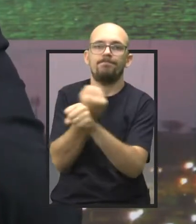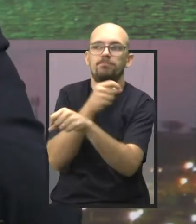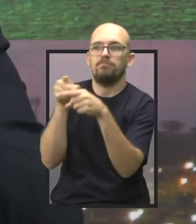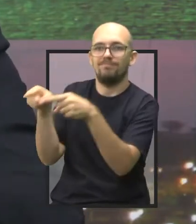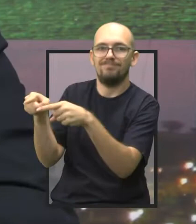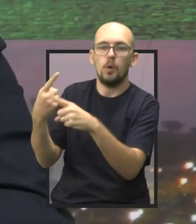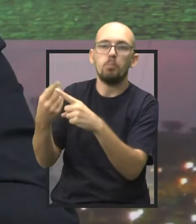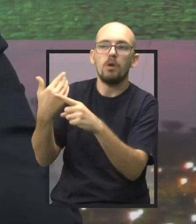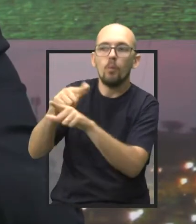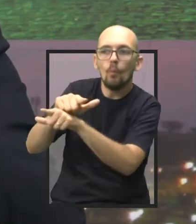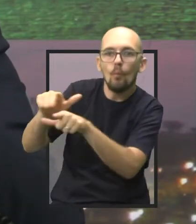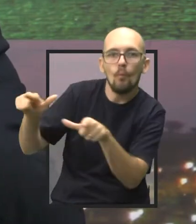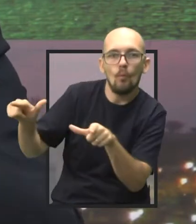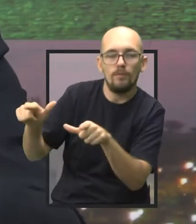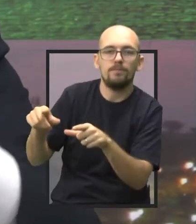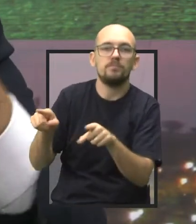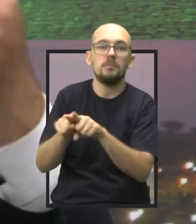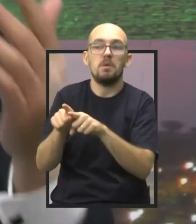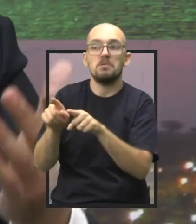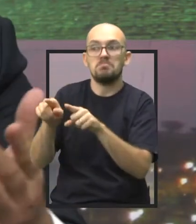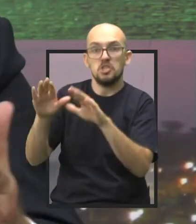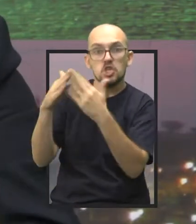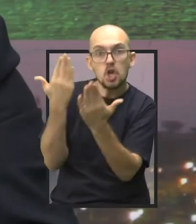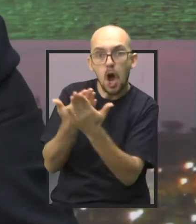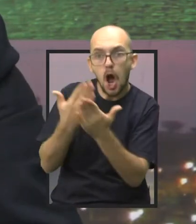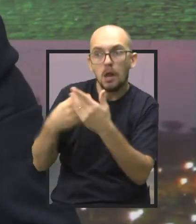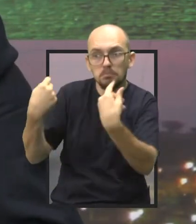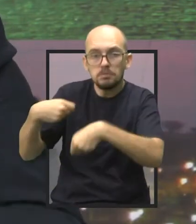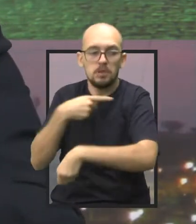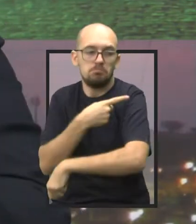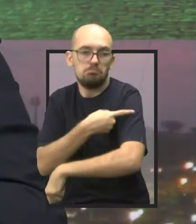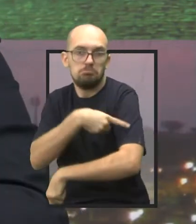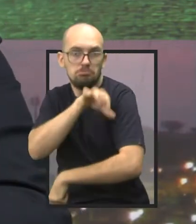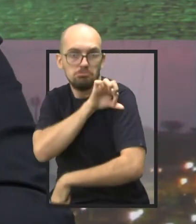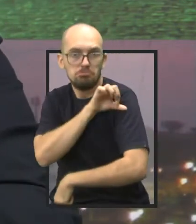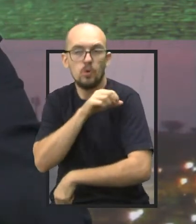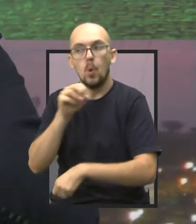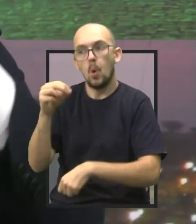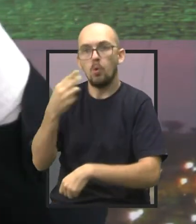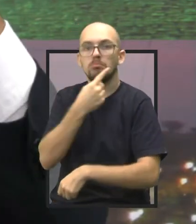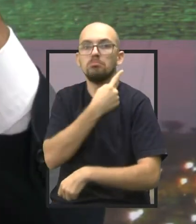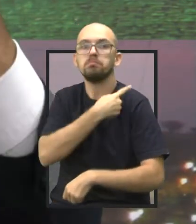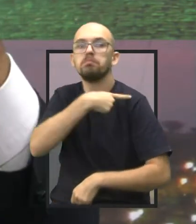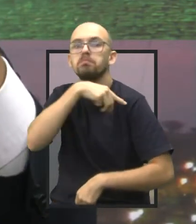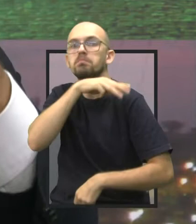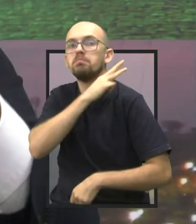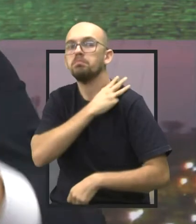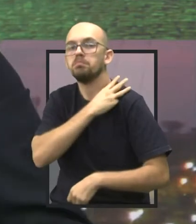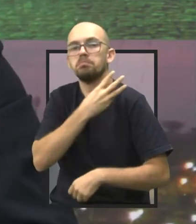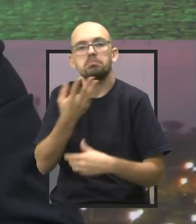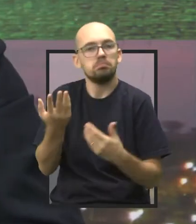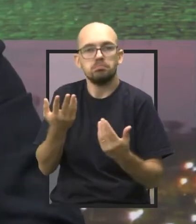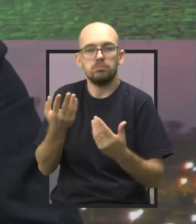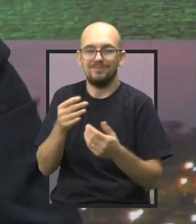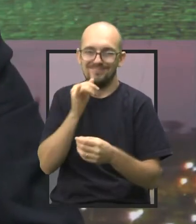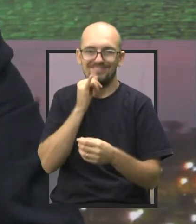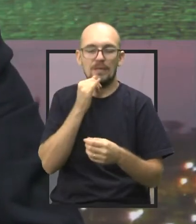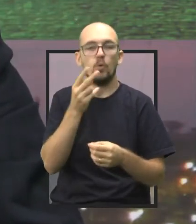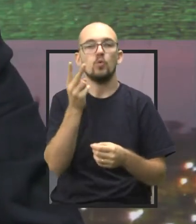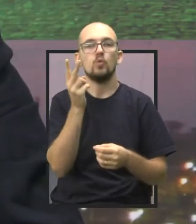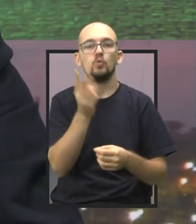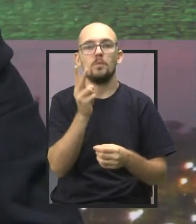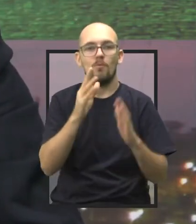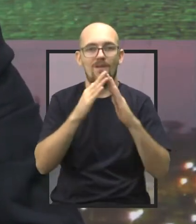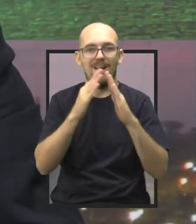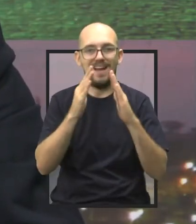ensino fundamental como no ensino médio ou com creche. Está, né? Sendo feita essas 2.000 casas lá no